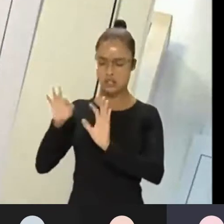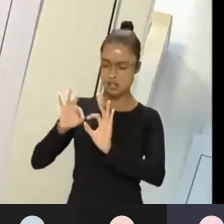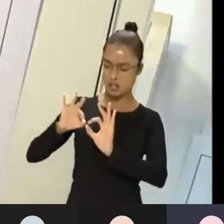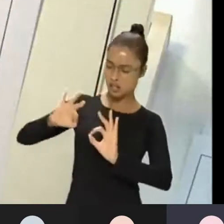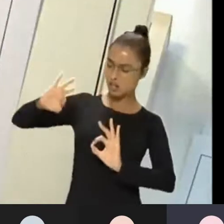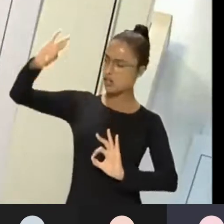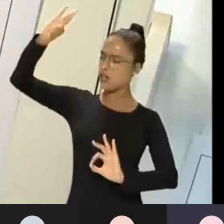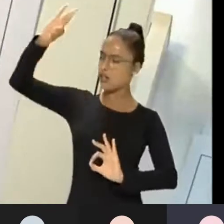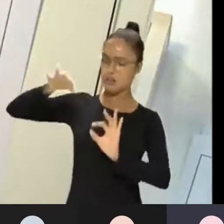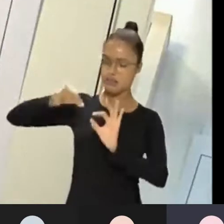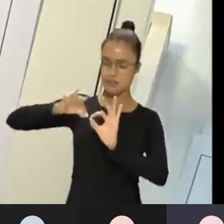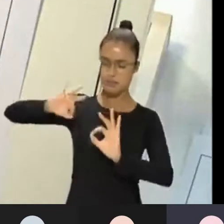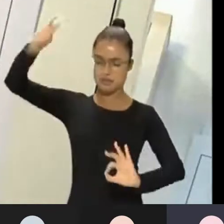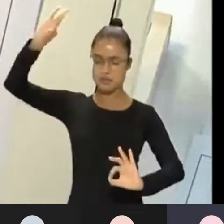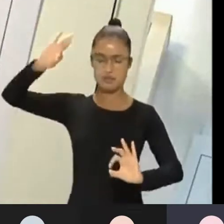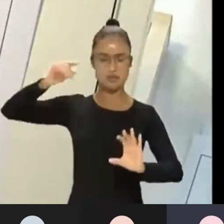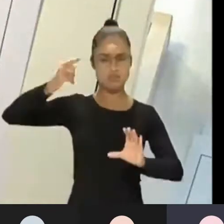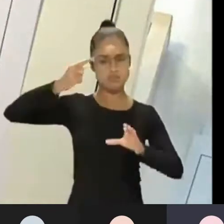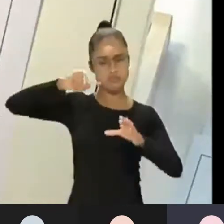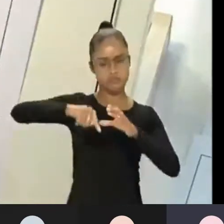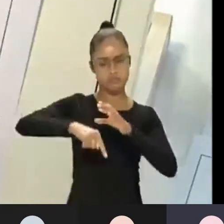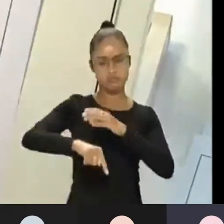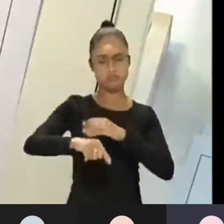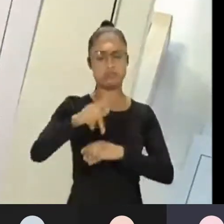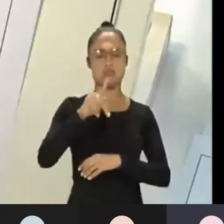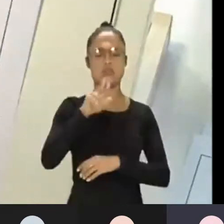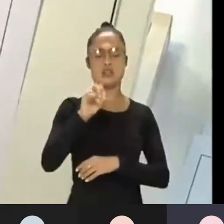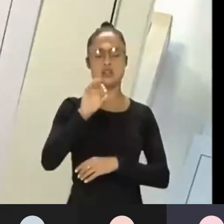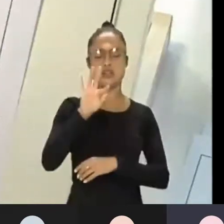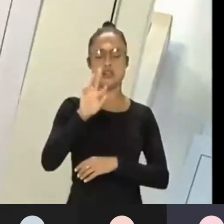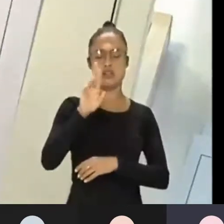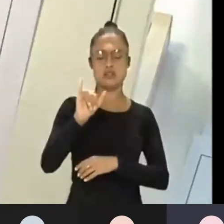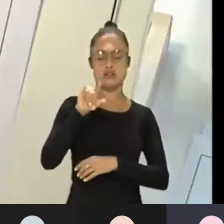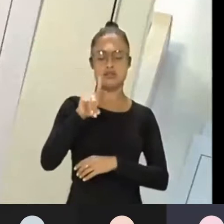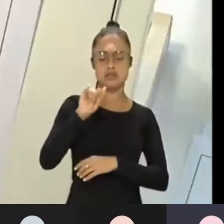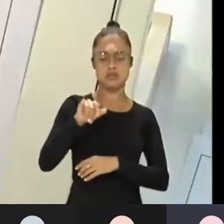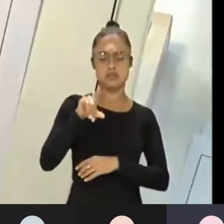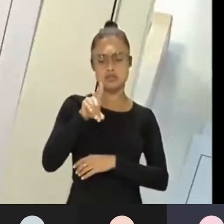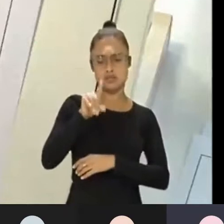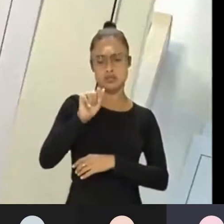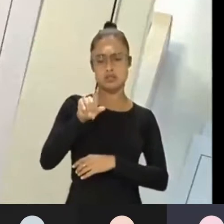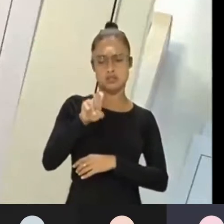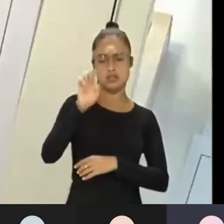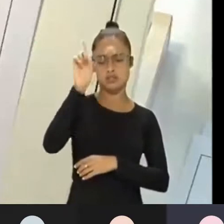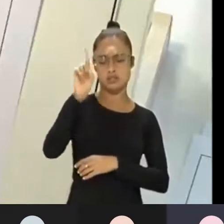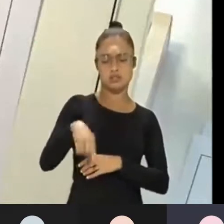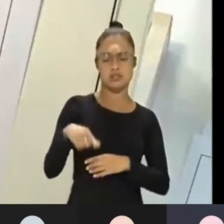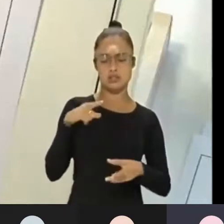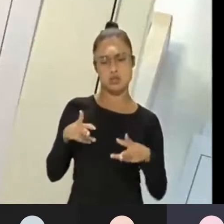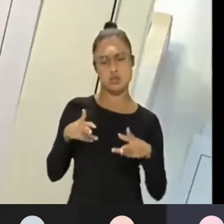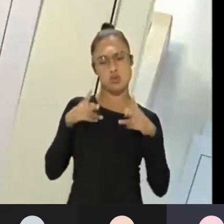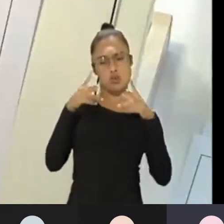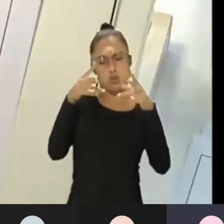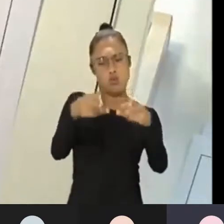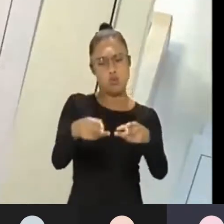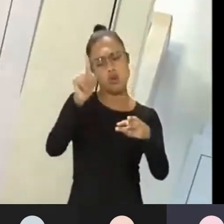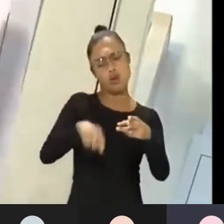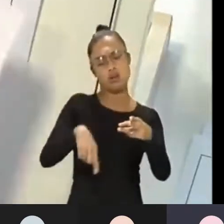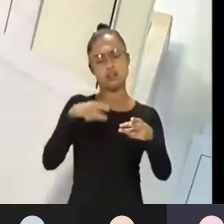fazer a medição da profundidade. Então, o raciocínio no croquis é o mesmo. Você faz a vista frontal